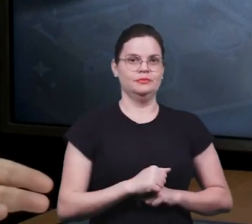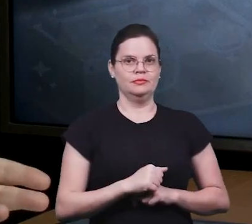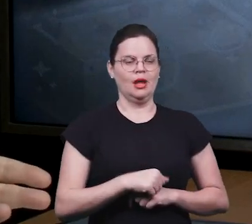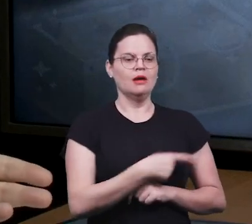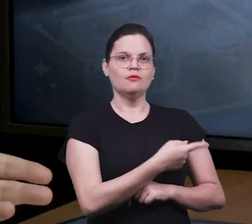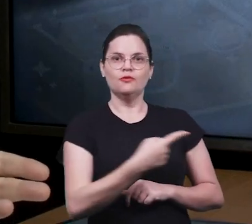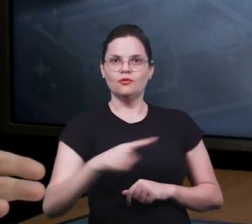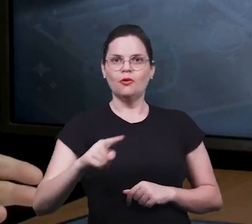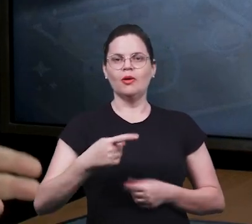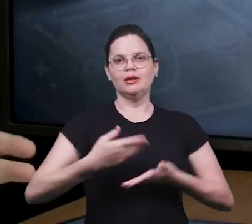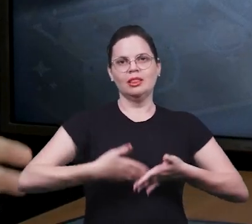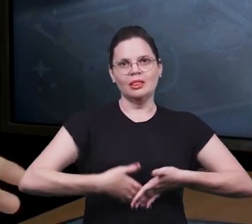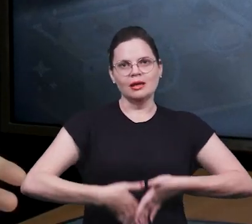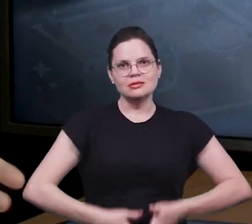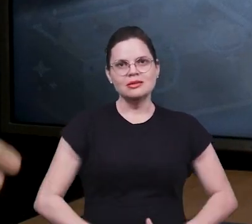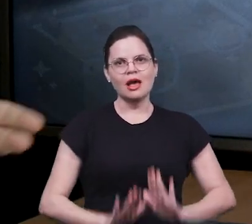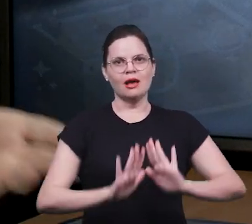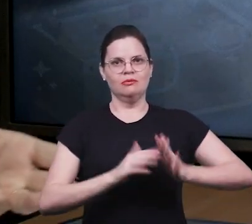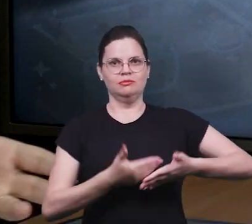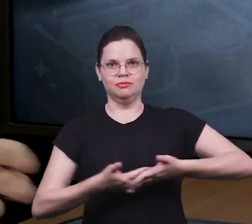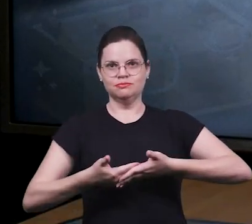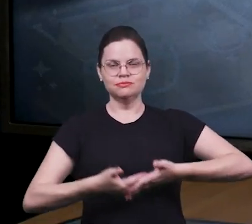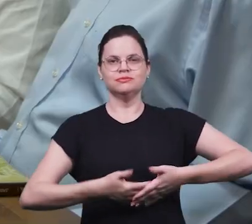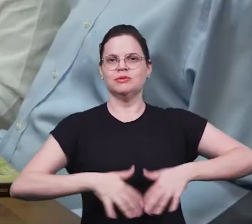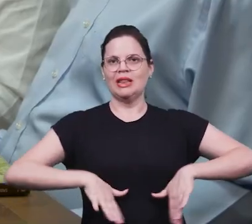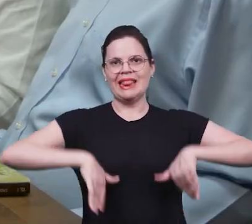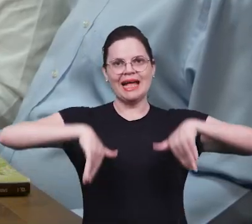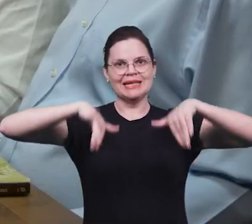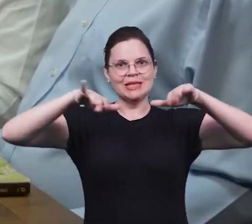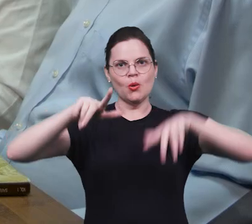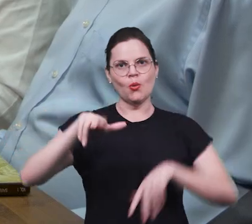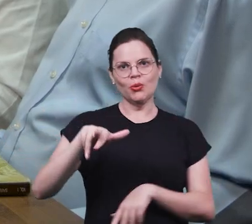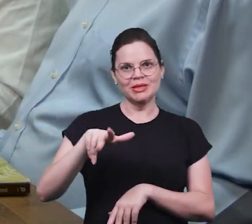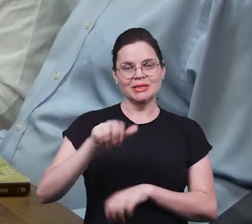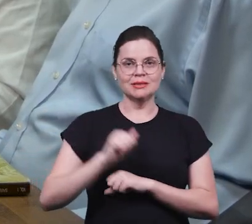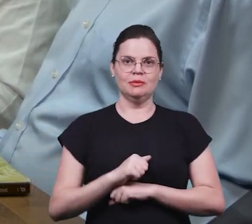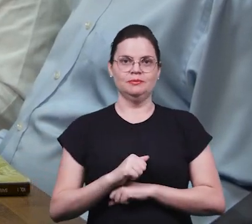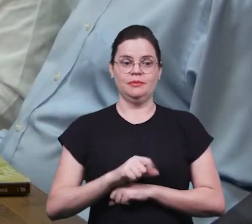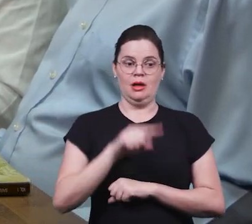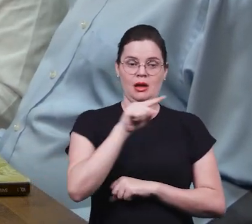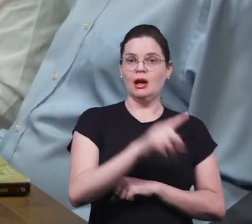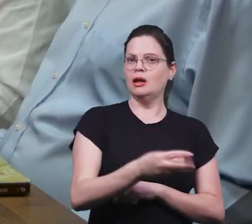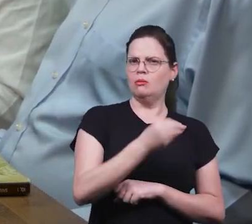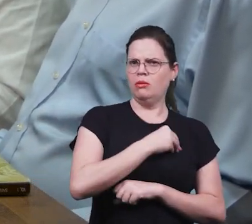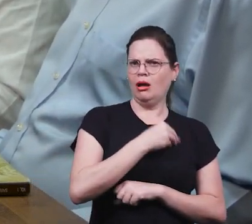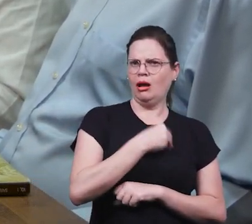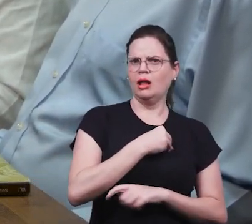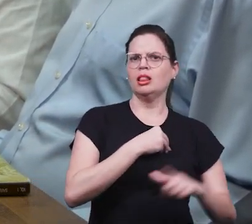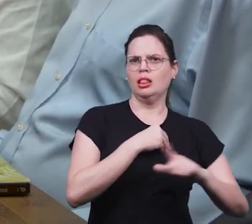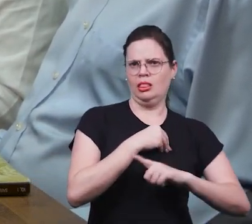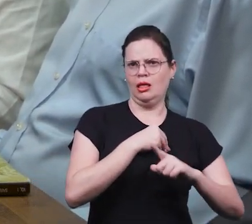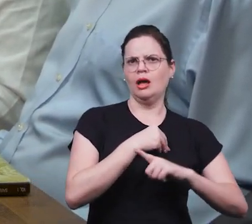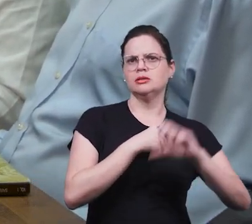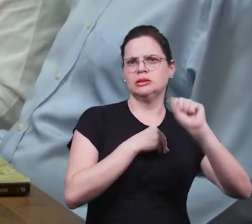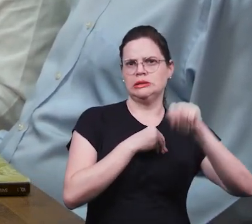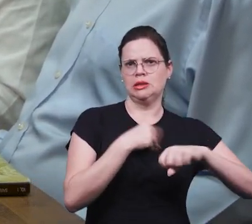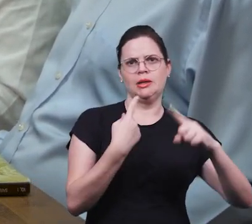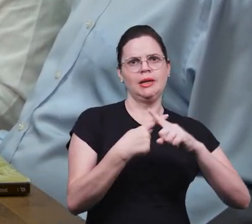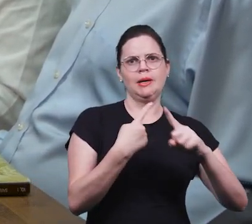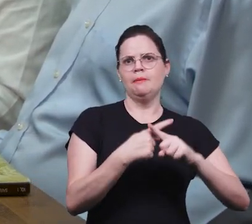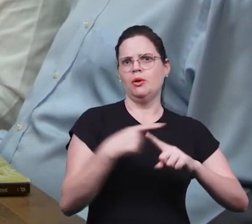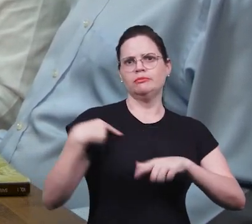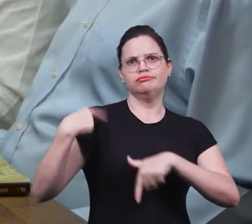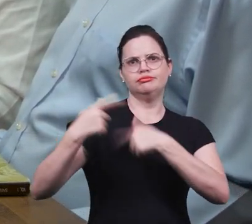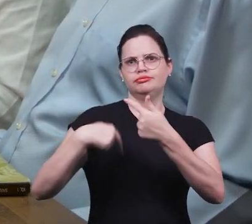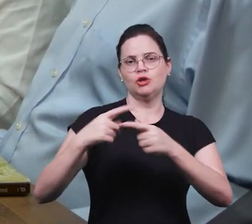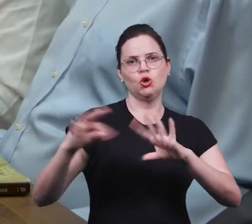Abel. Né? Então, isso aqui é graça. Né? Graça, maravilhosa graça. Podemos dizer isso, né? Que sim, não são pelas obras. Com certeza. Né, mas sim